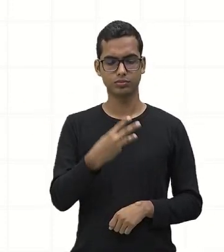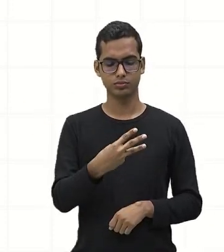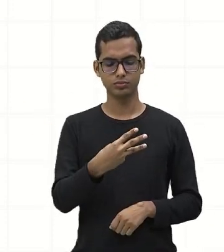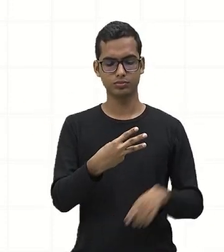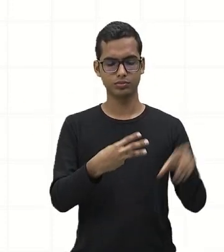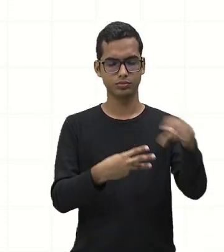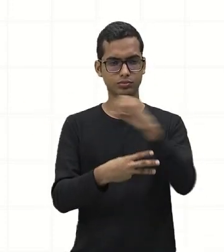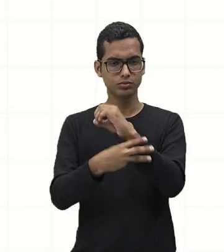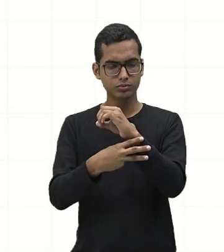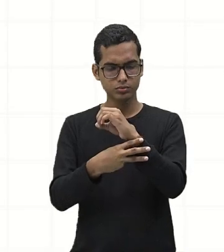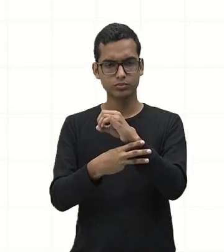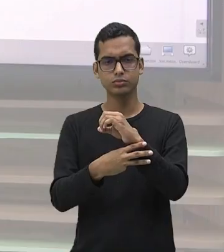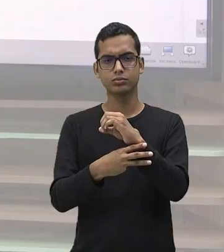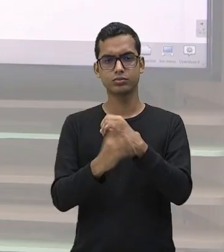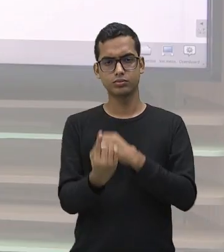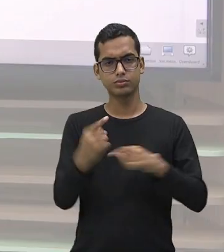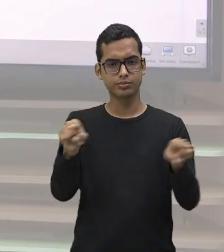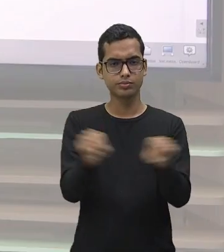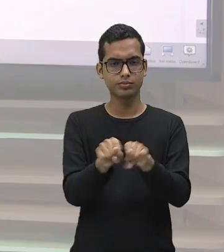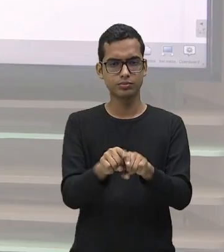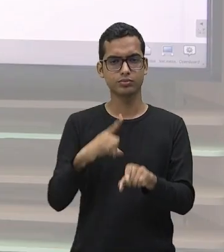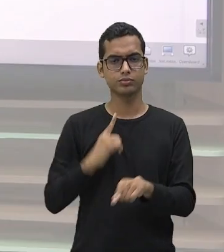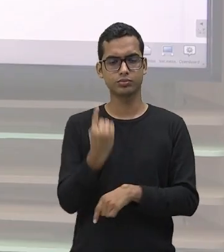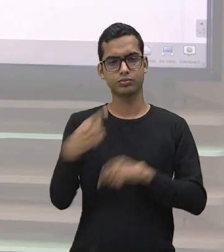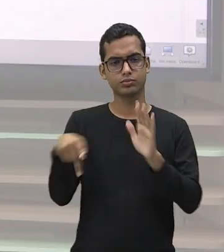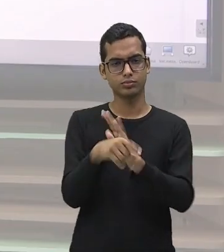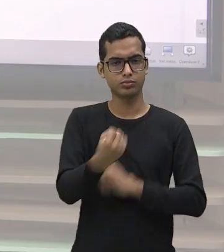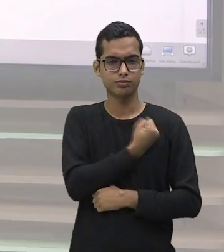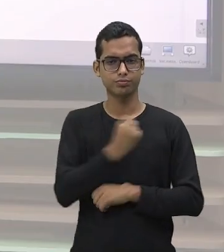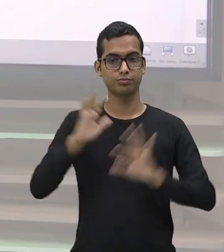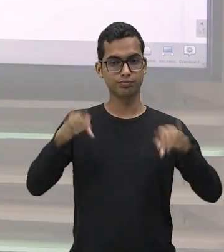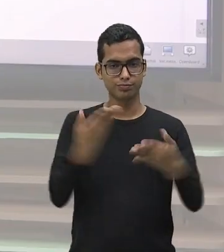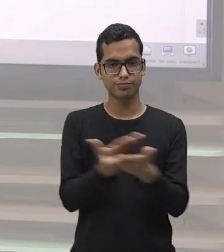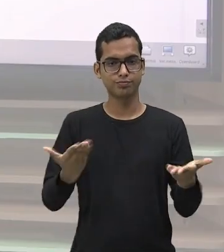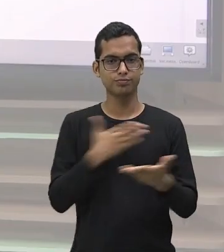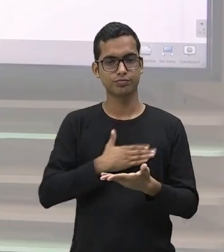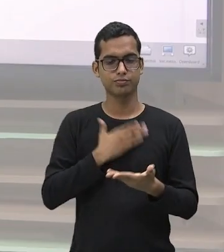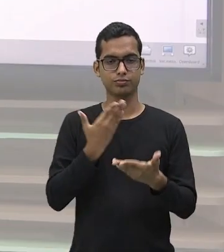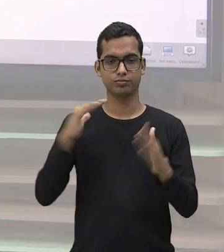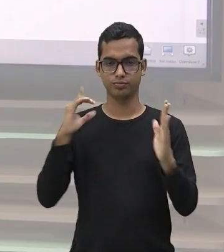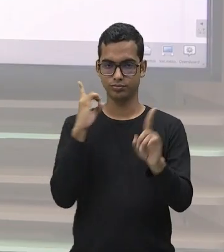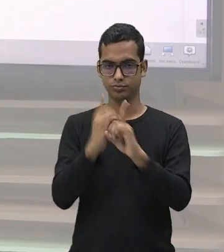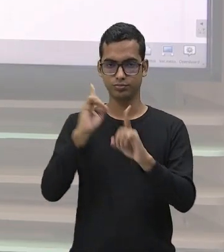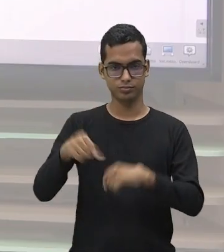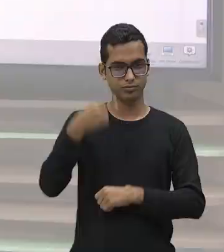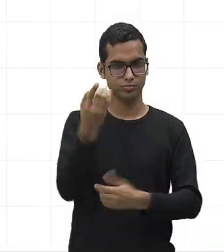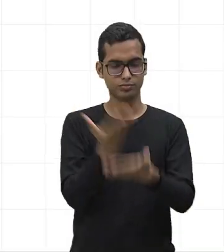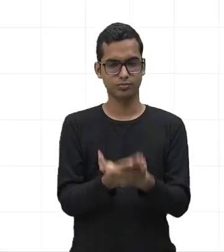Tá? Então, muito bem. Espero que vocês tenham gostado. Ficamos por aqui. Até a próxima.